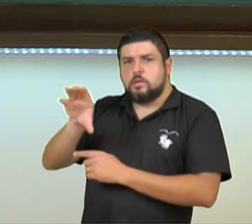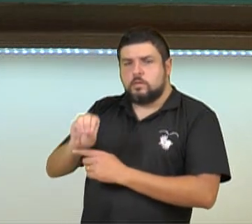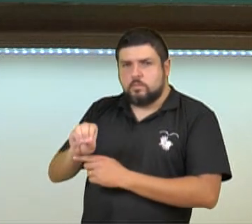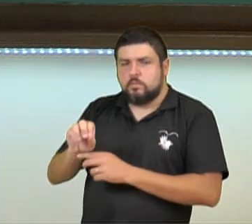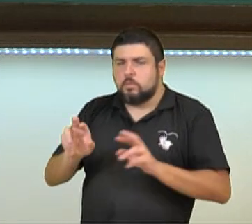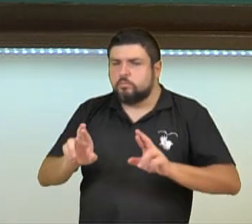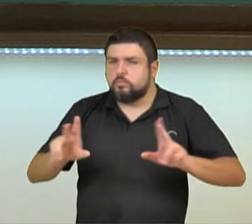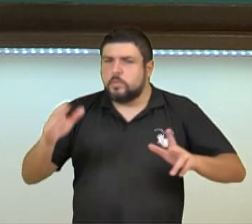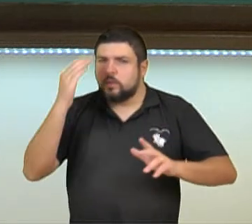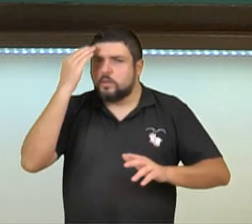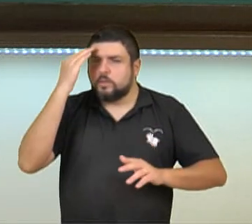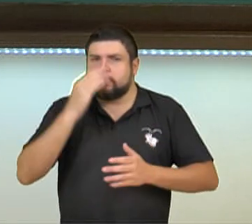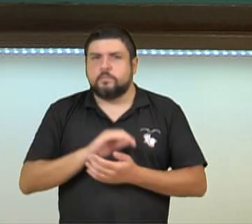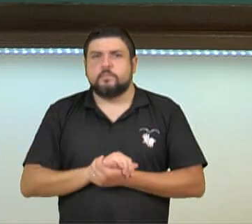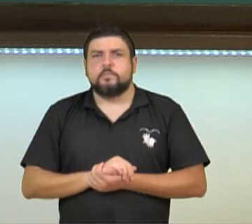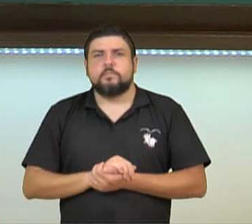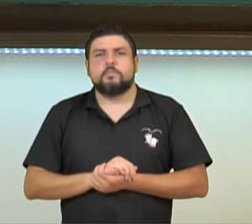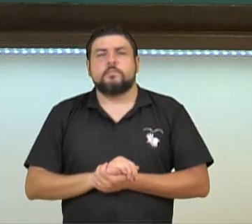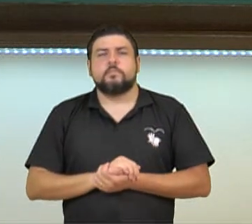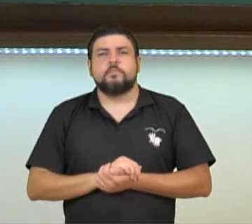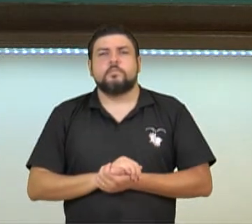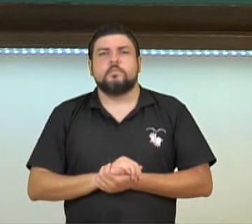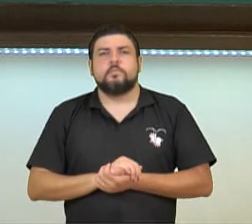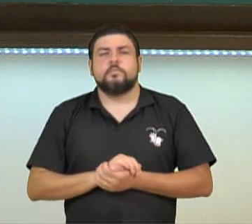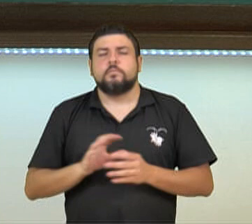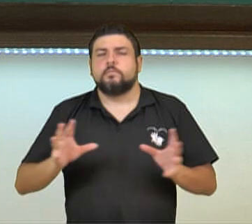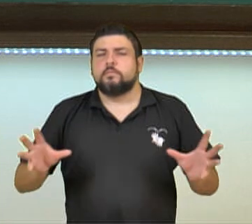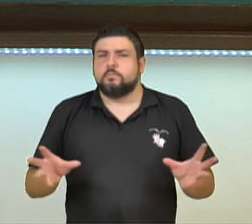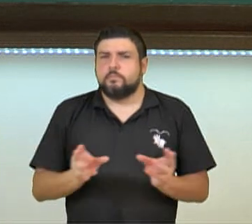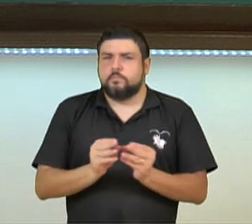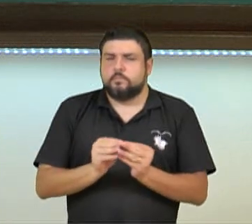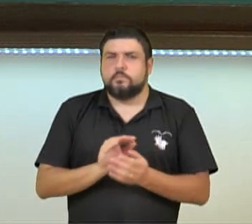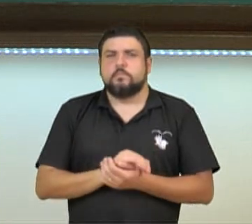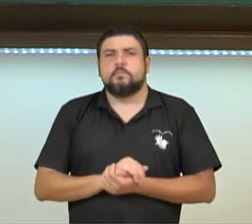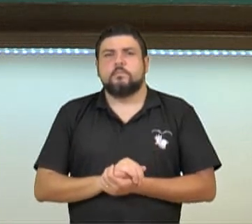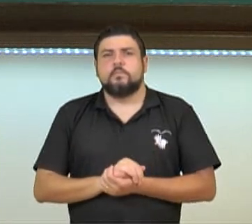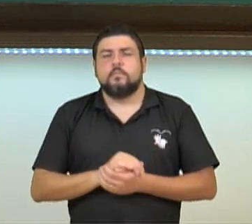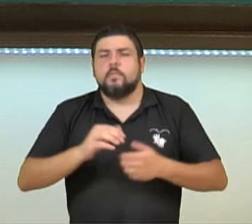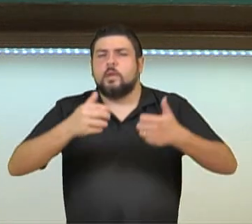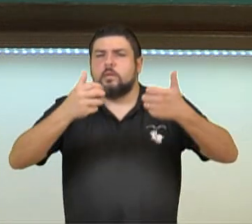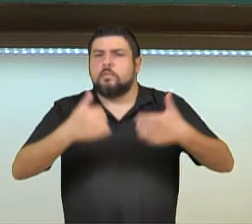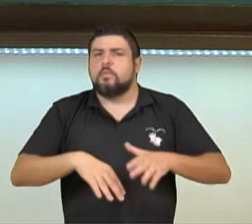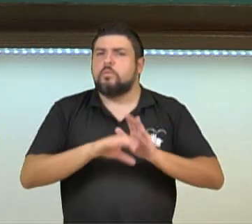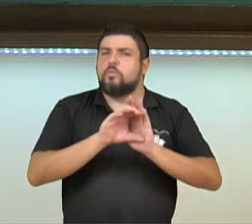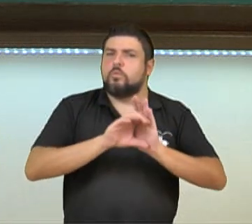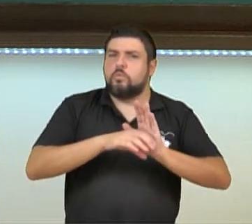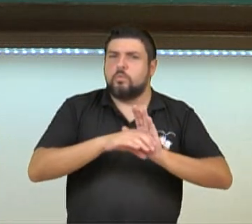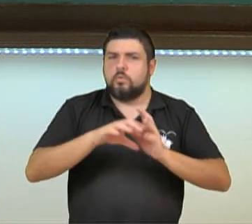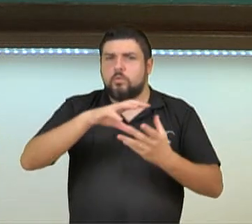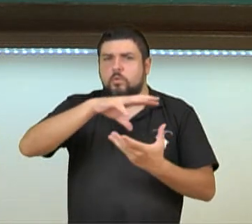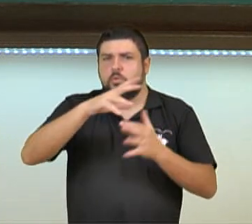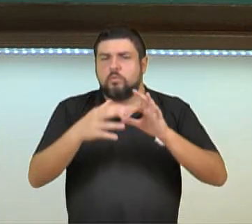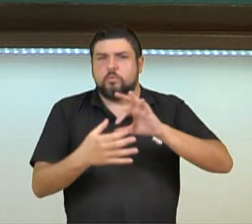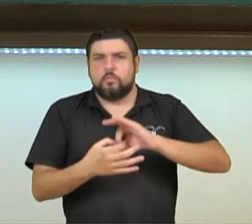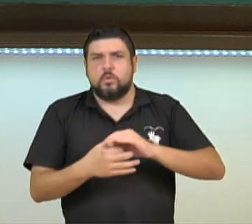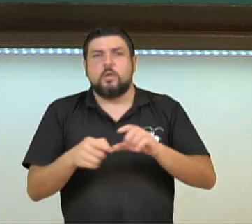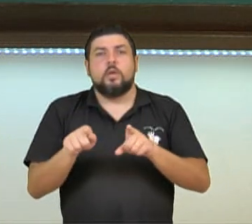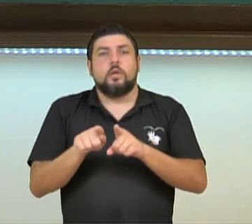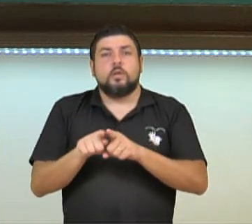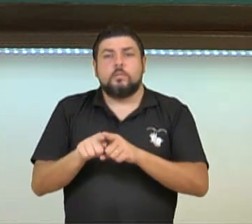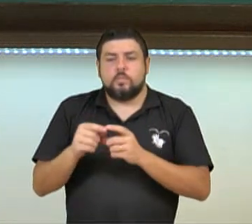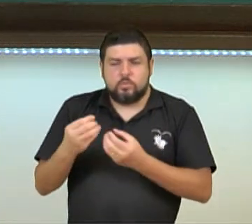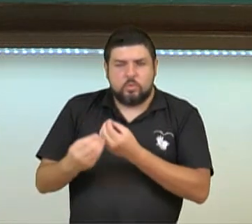ok? Bom, hoje o que vimos neste encontro? Falamos a respeito do conceito de globalização, falamos da sua